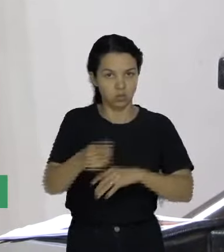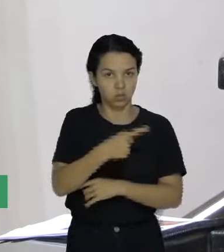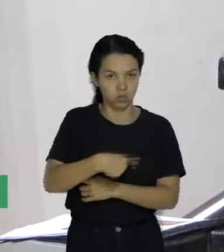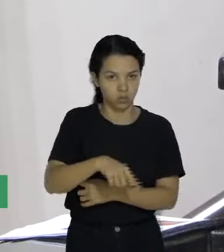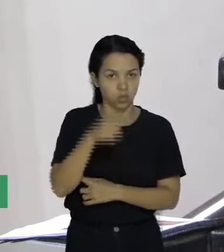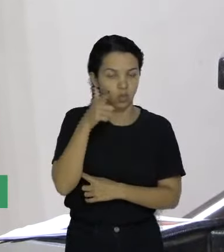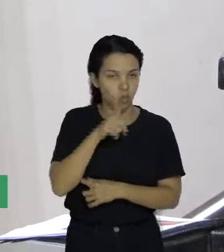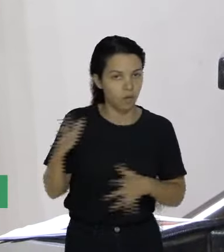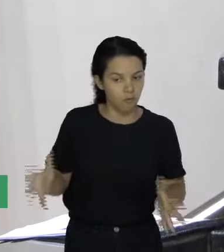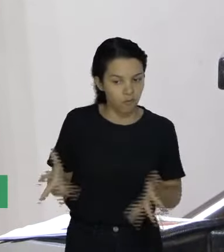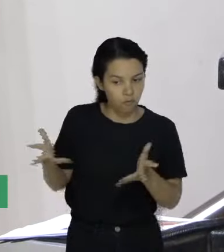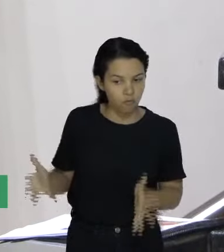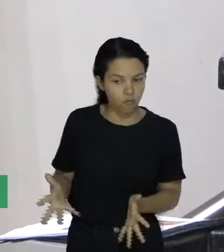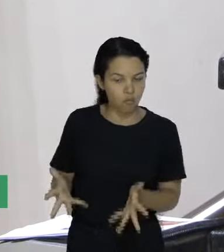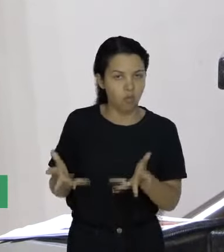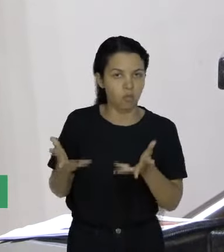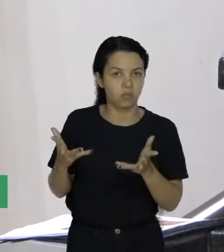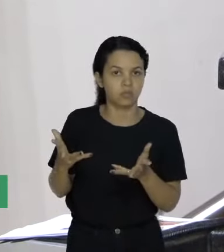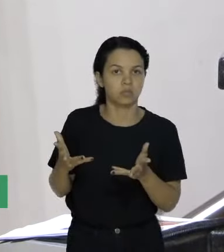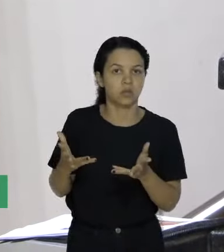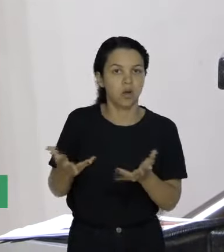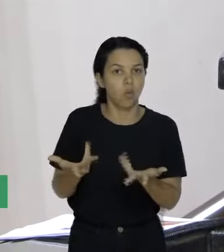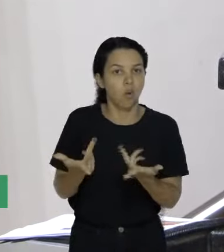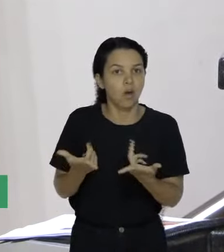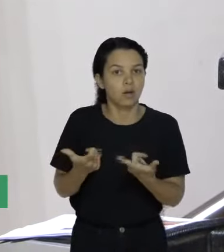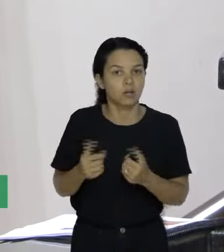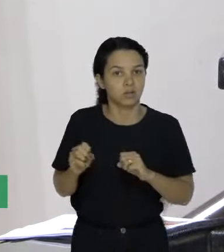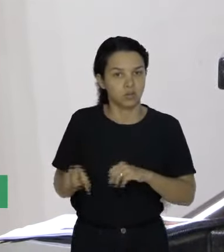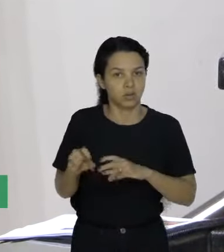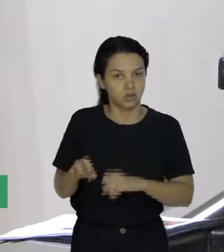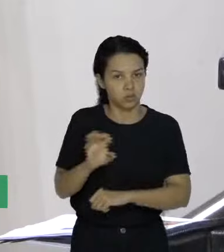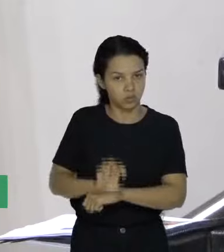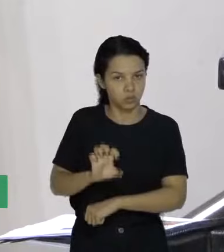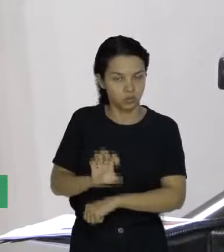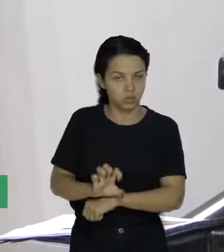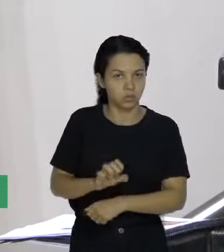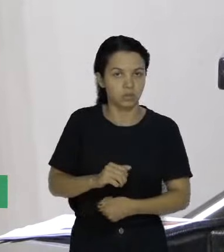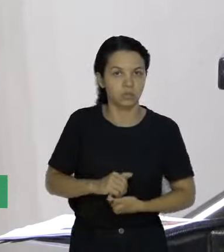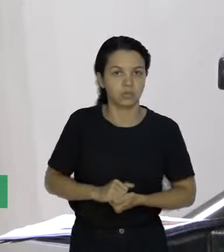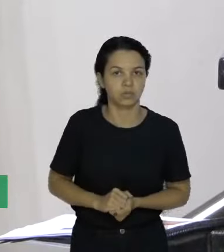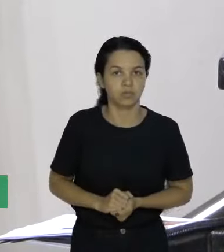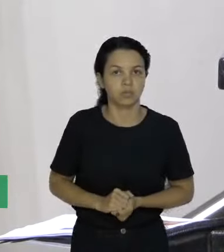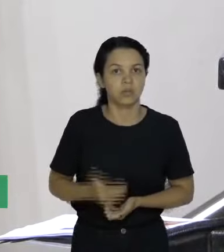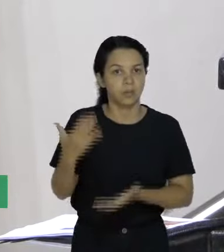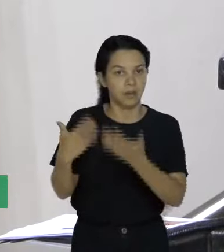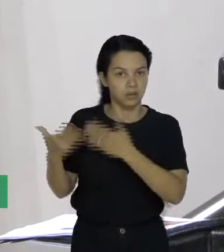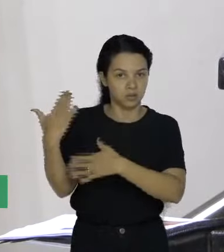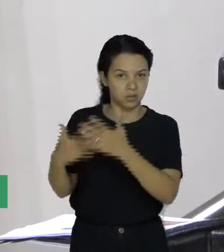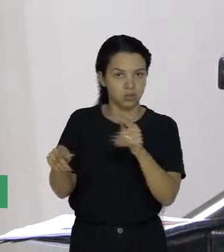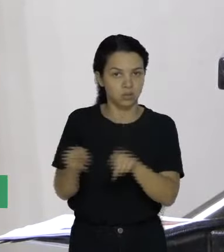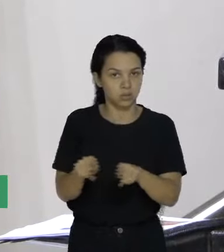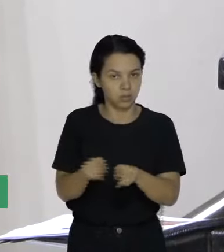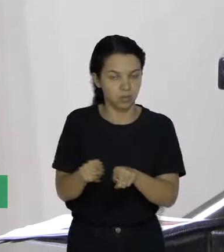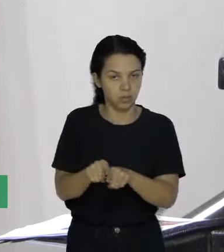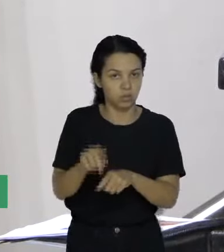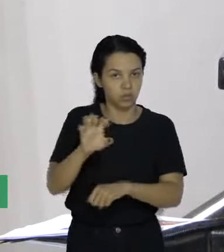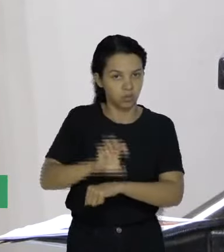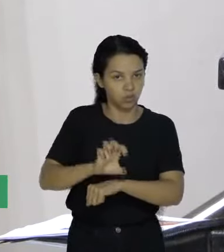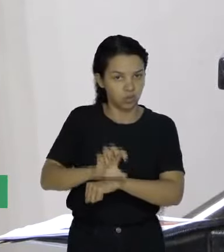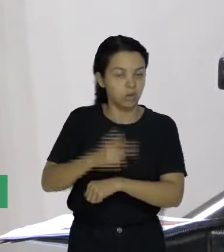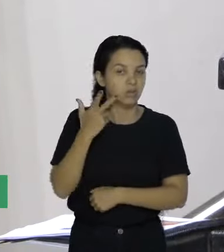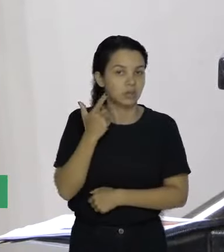fomentar uma maior qualidade na educação do nosso Estado assim como lá atrás fez o Estado do Ceará e